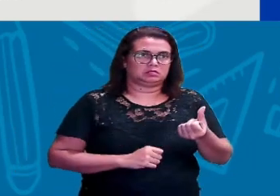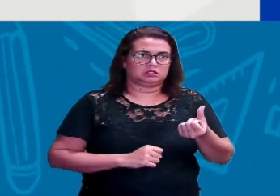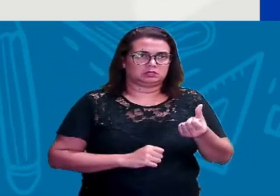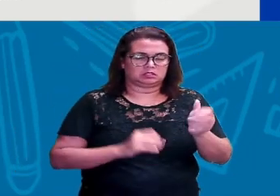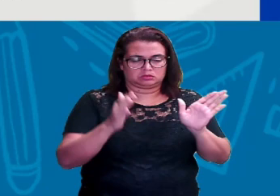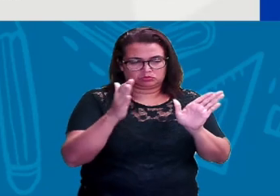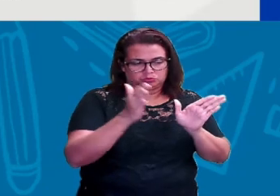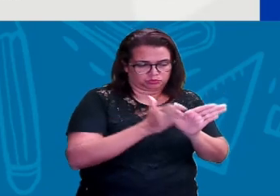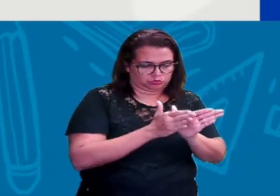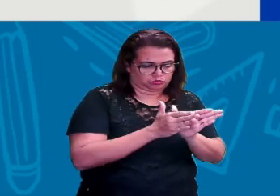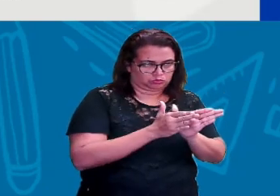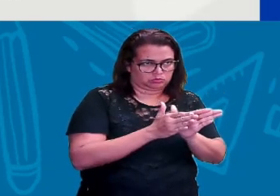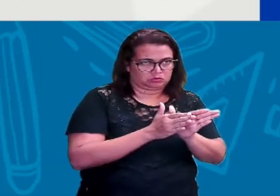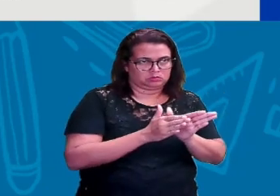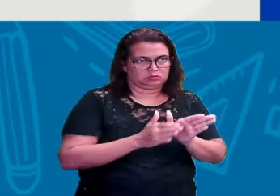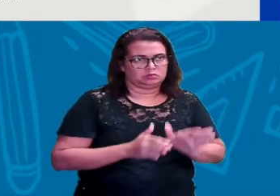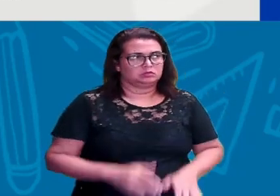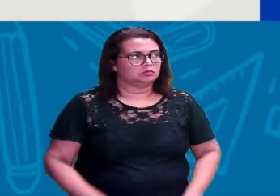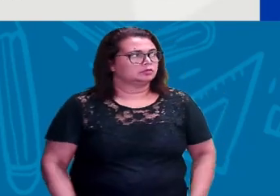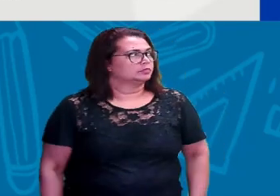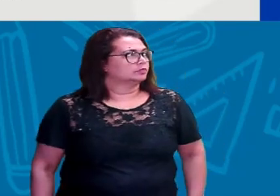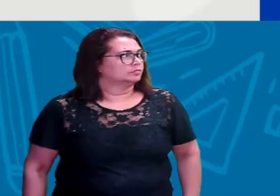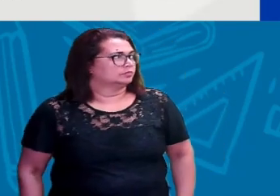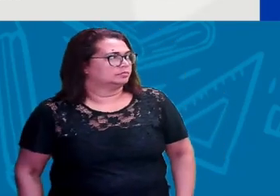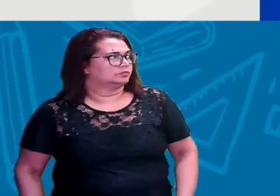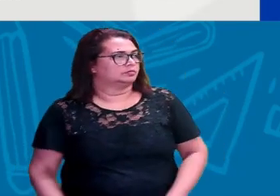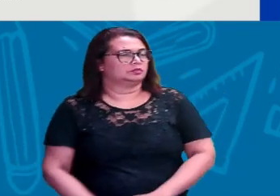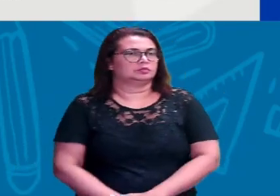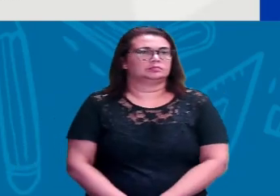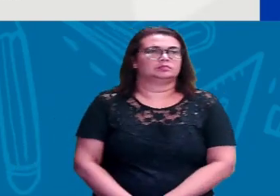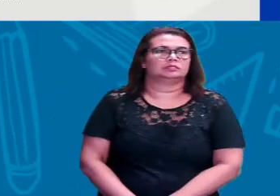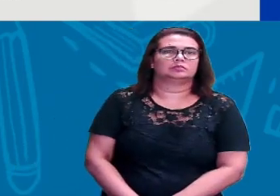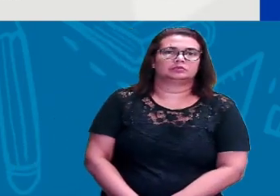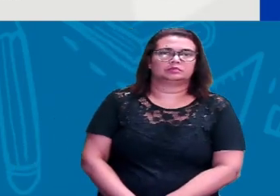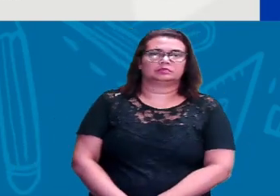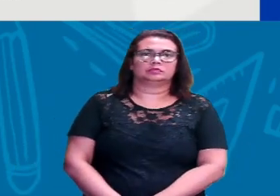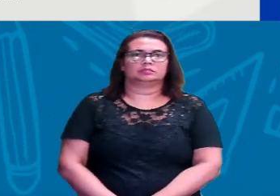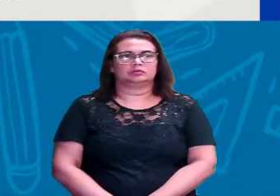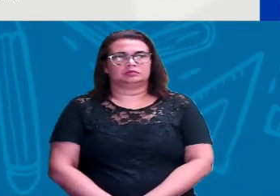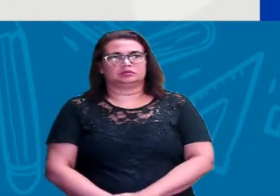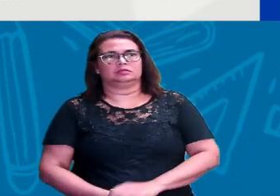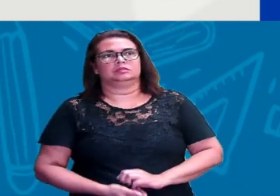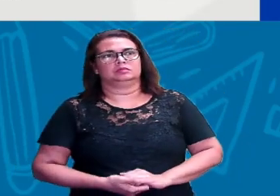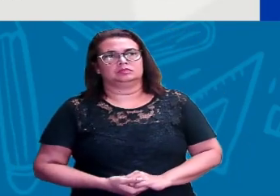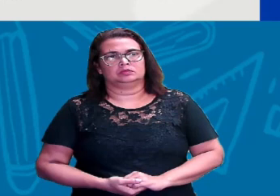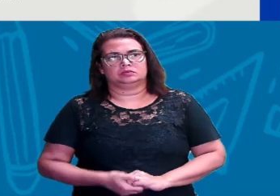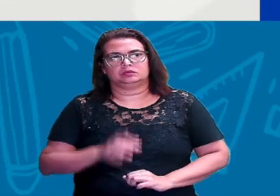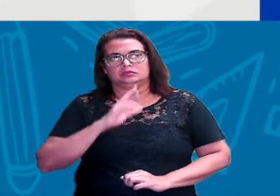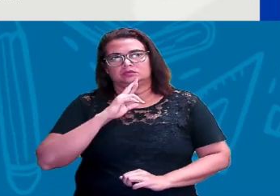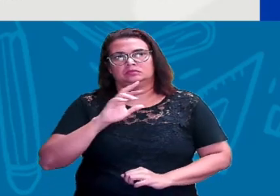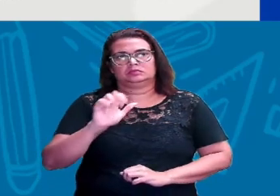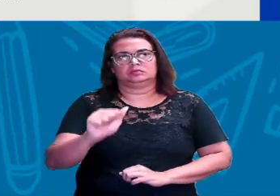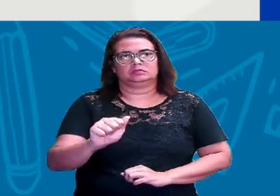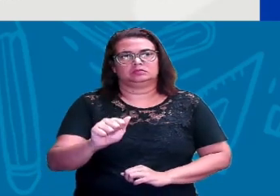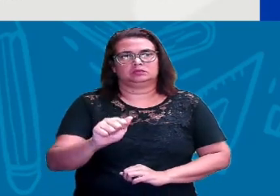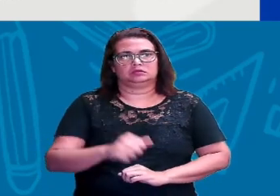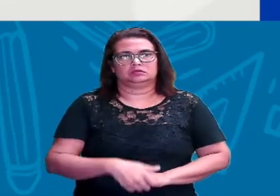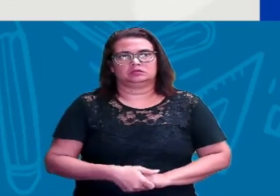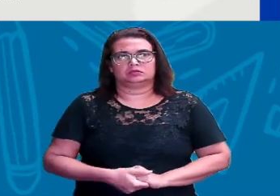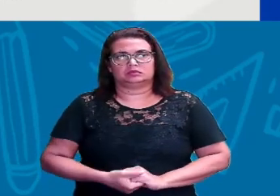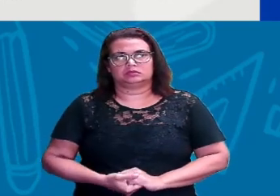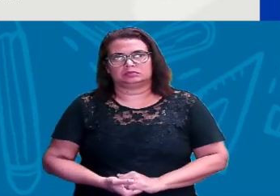Então, ela é mais comprida, a cola, do que a borracha. Então, automaticamente, a gente chega na letra A. A gente não precisa